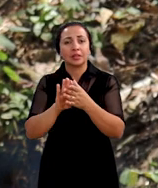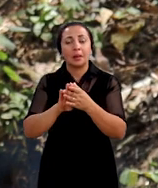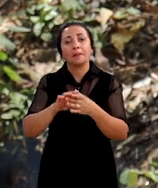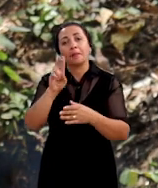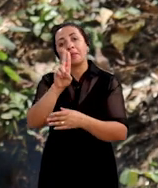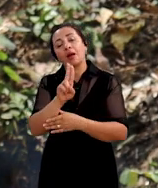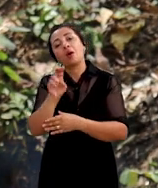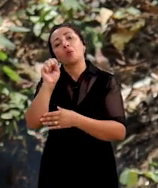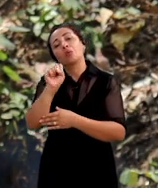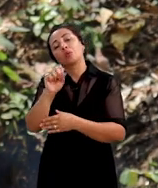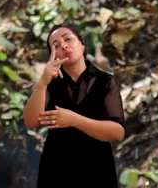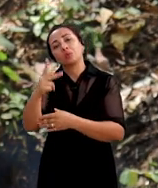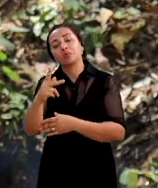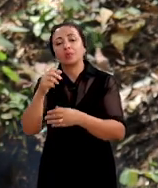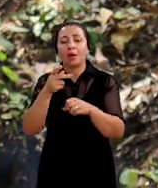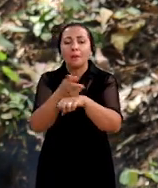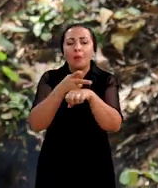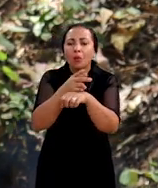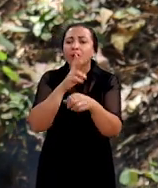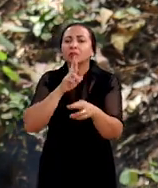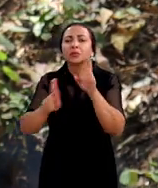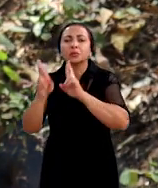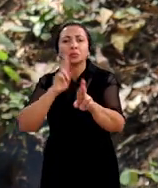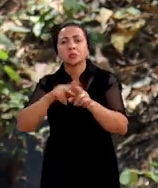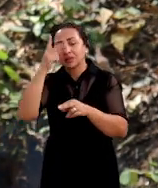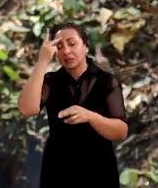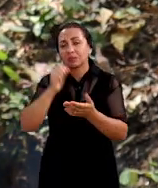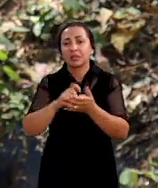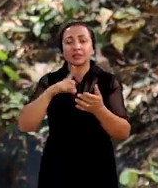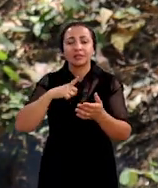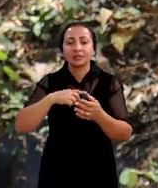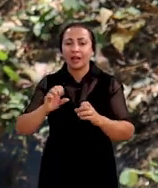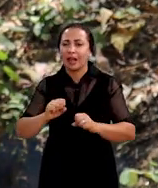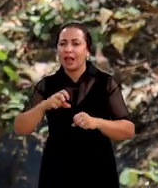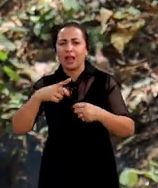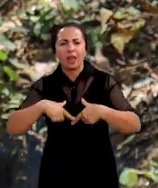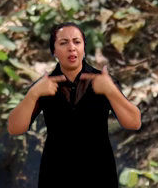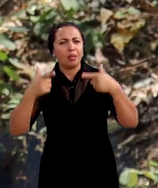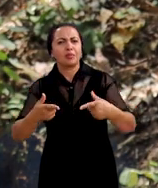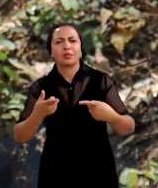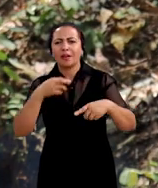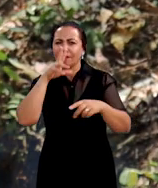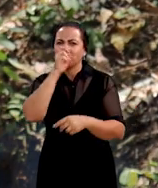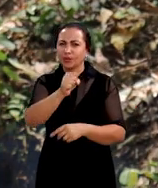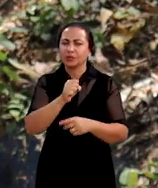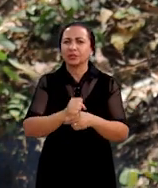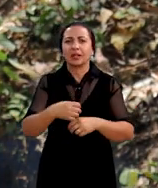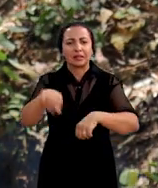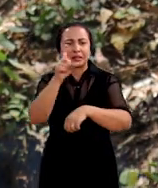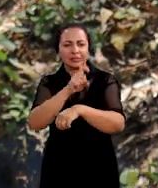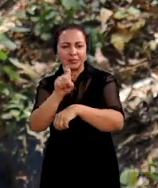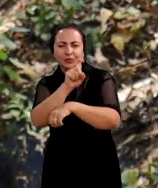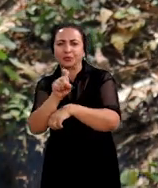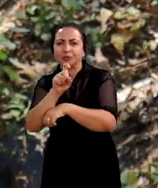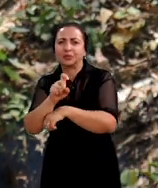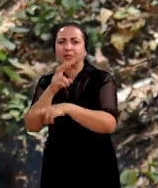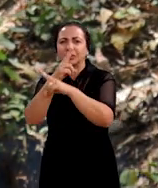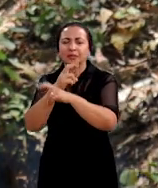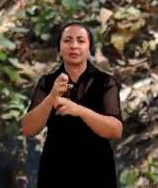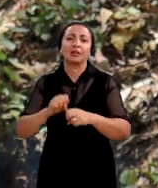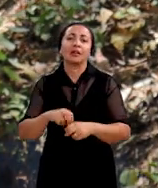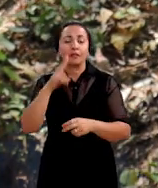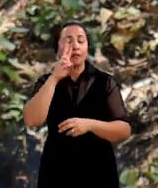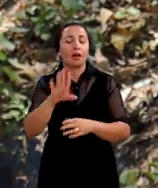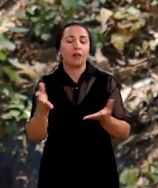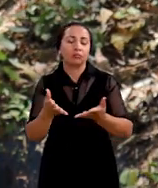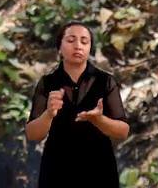e da Universidade de São Paulo, a USP, estão buscando respostas para a hipótese da resistência do Aedes aegypti a inseticidas.